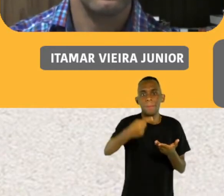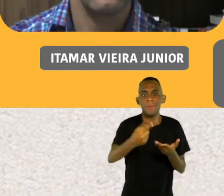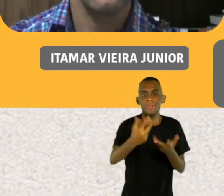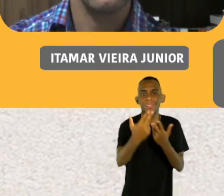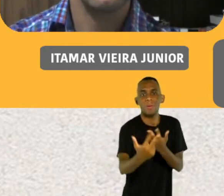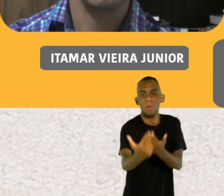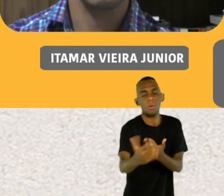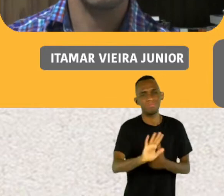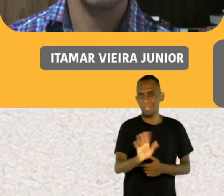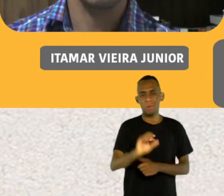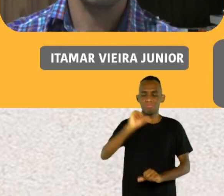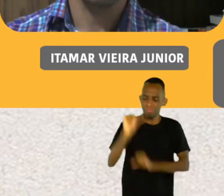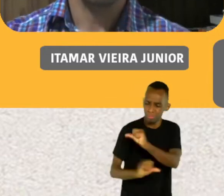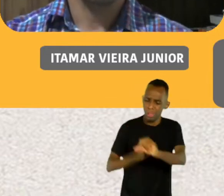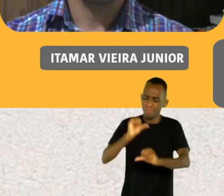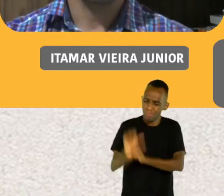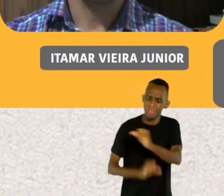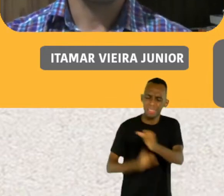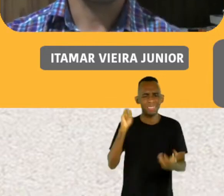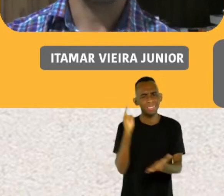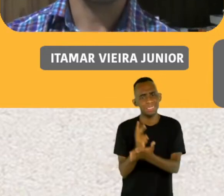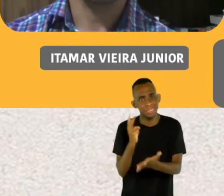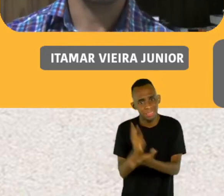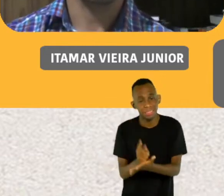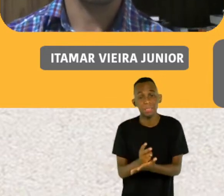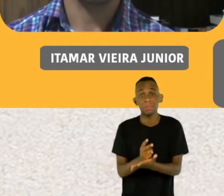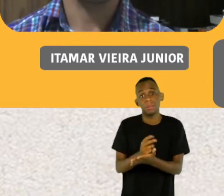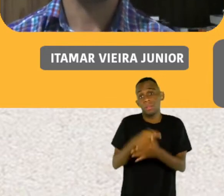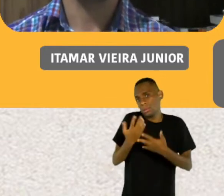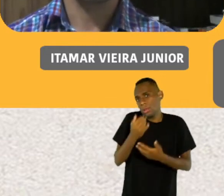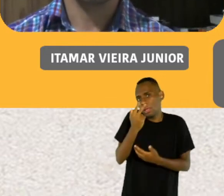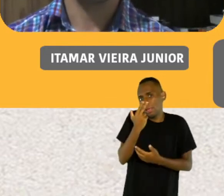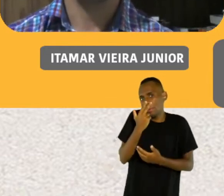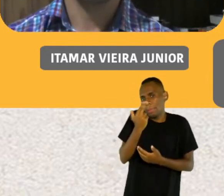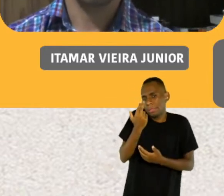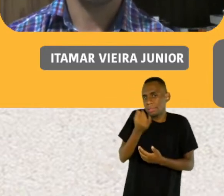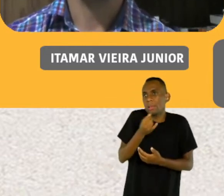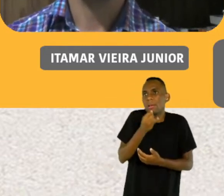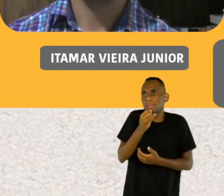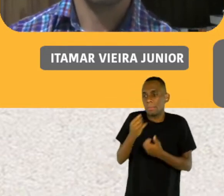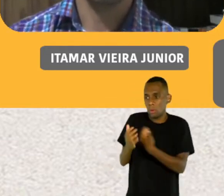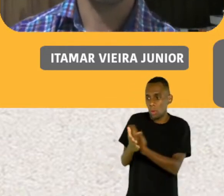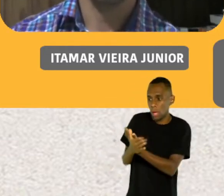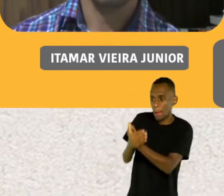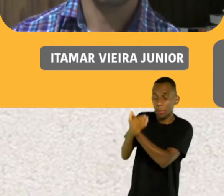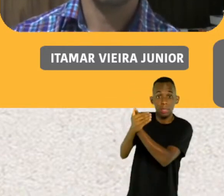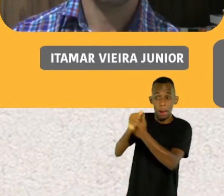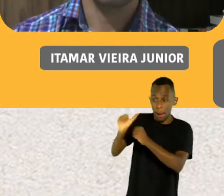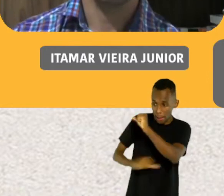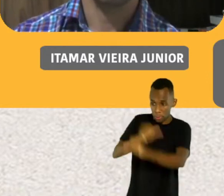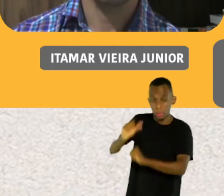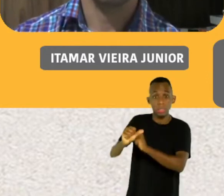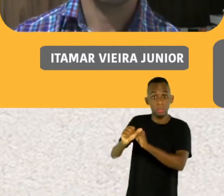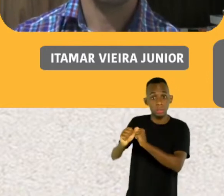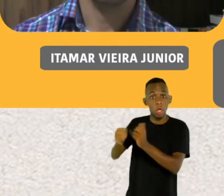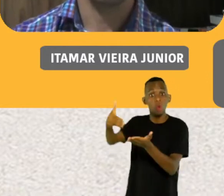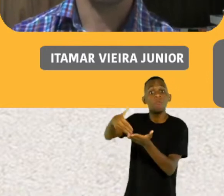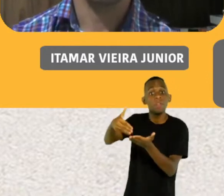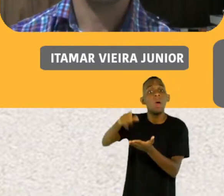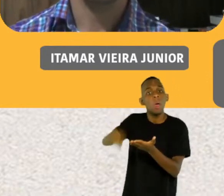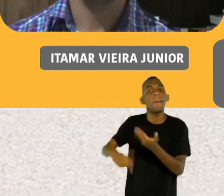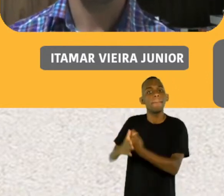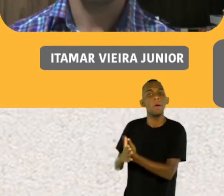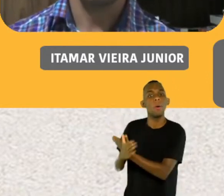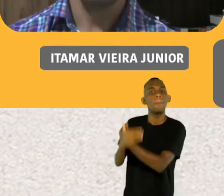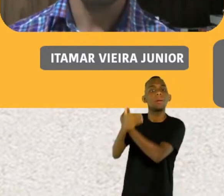O problema todo é que a metamorfose das borboletas, por exemplo, a gente sabe que vai resultar numa borboleta. A metamorfose de